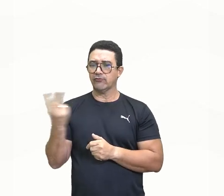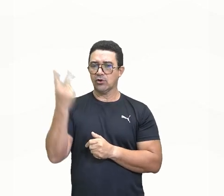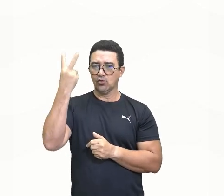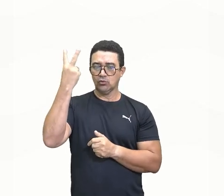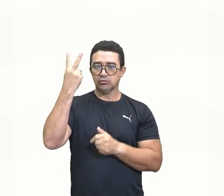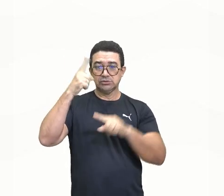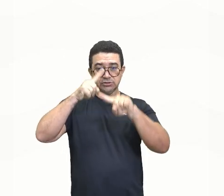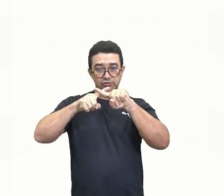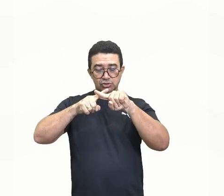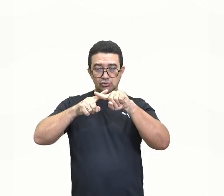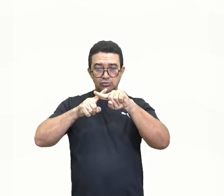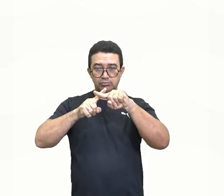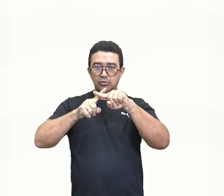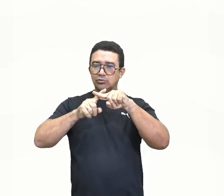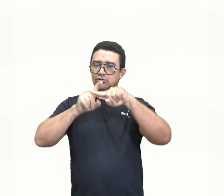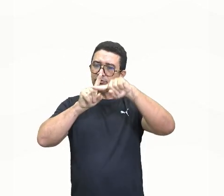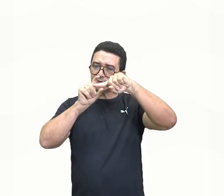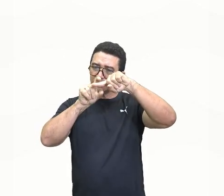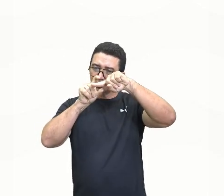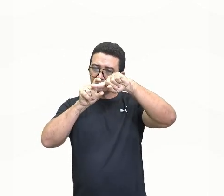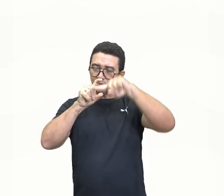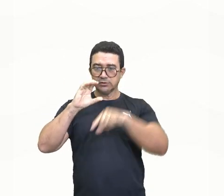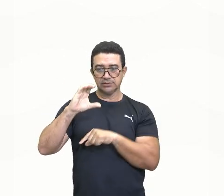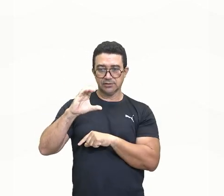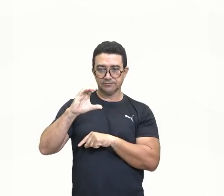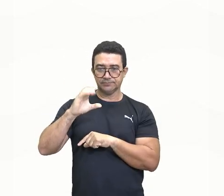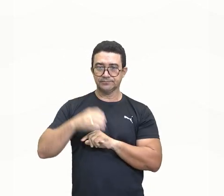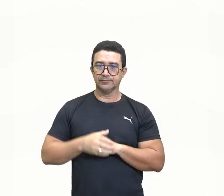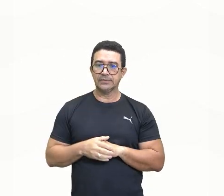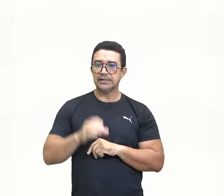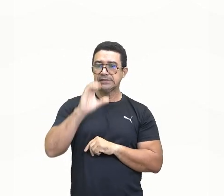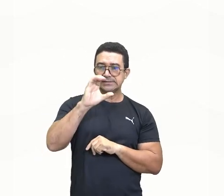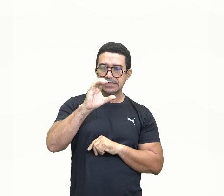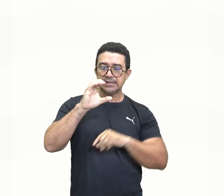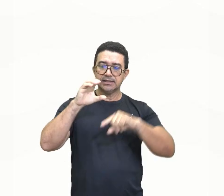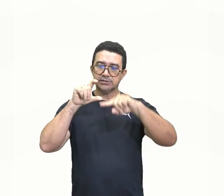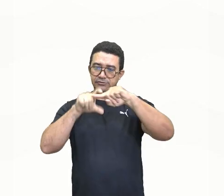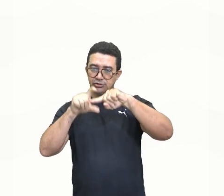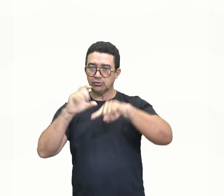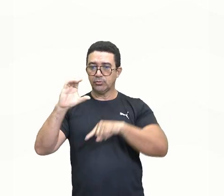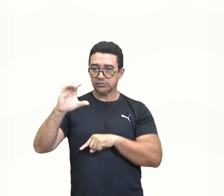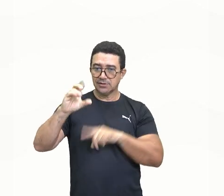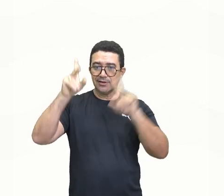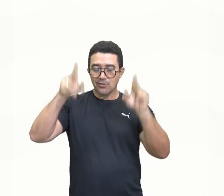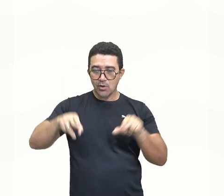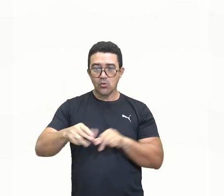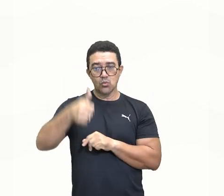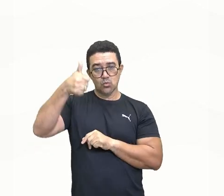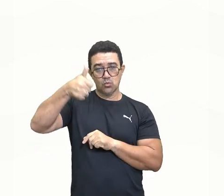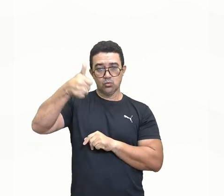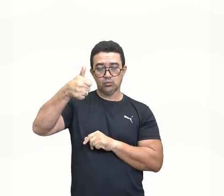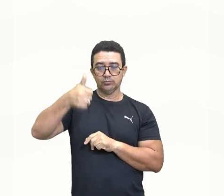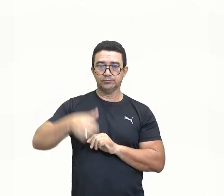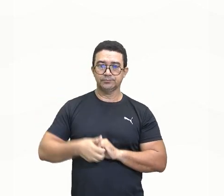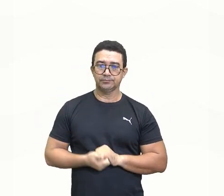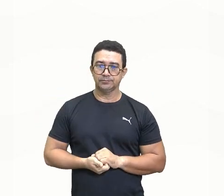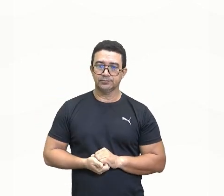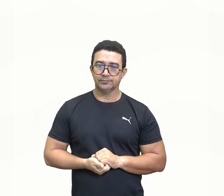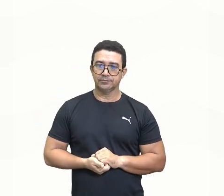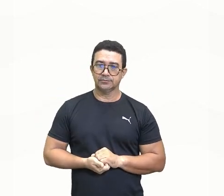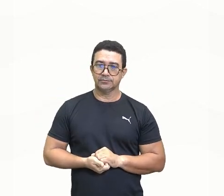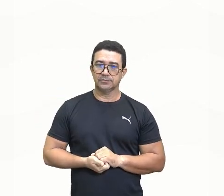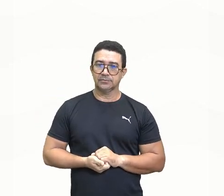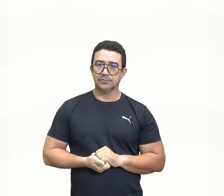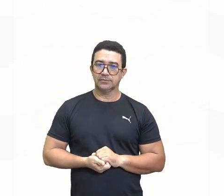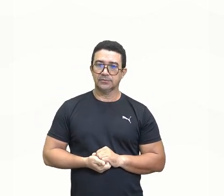que está em evidência. Então, C dividido por C, isso vai ser igual a 1. E aqui também, ó, C